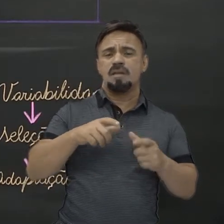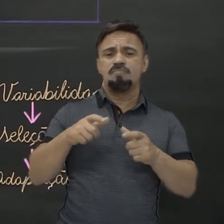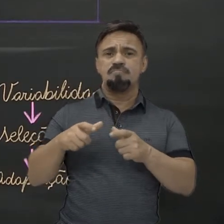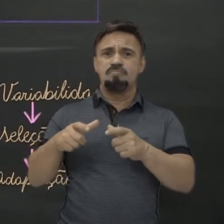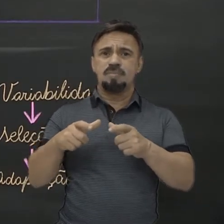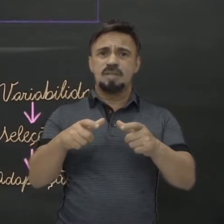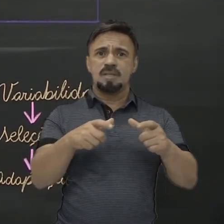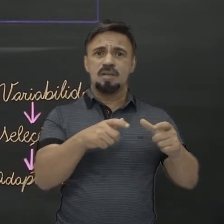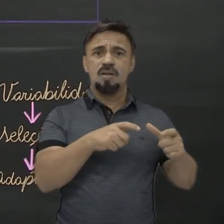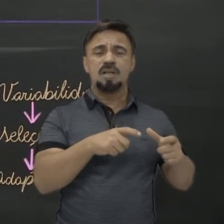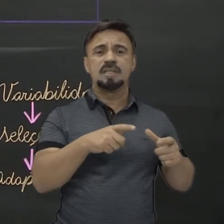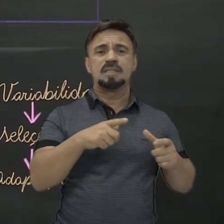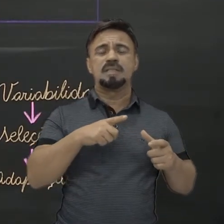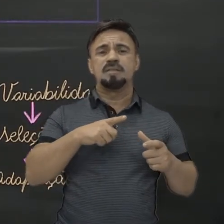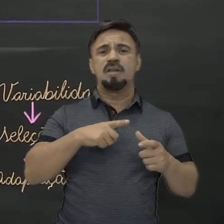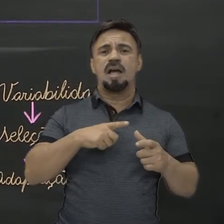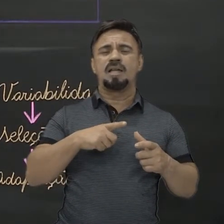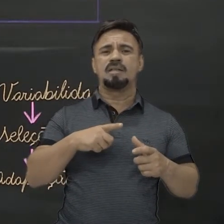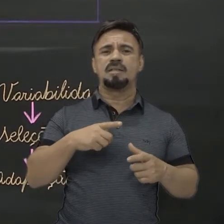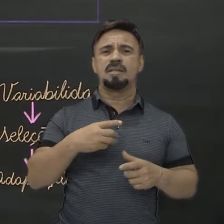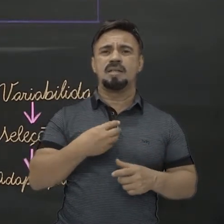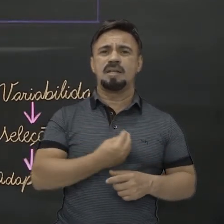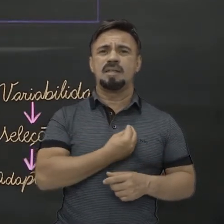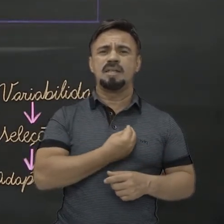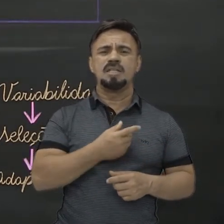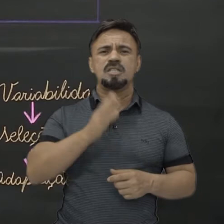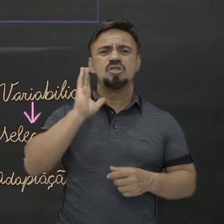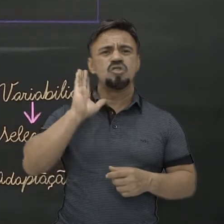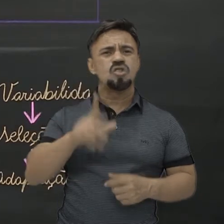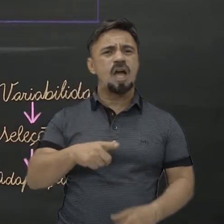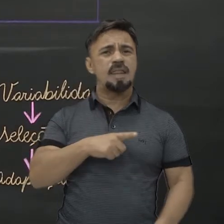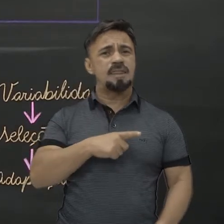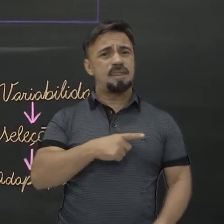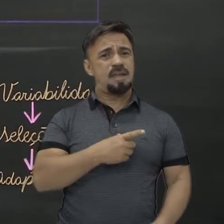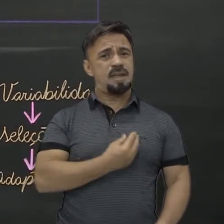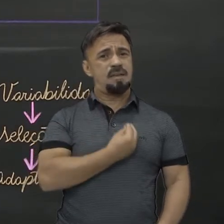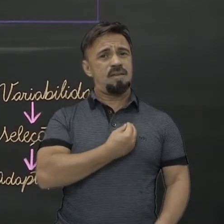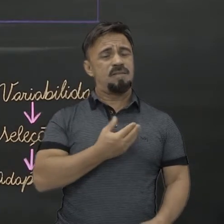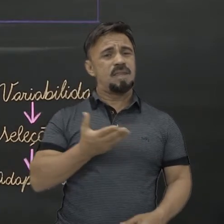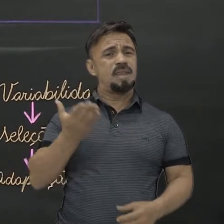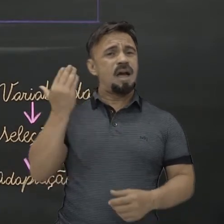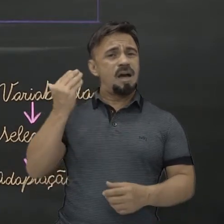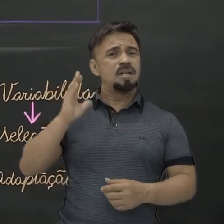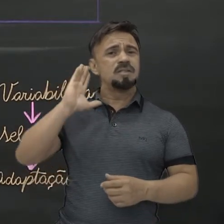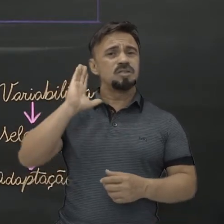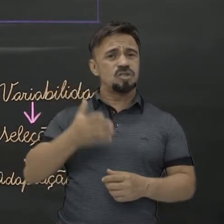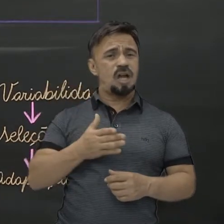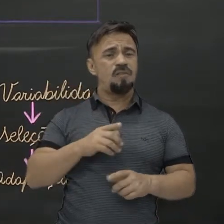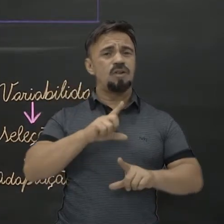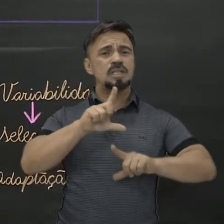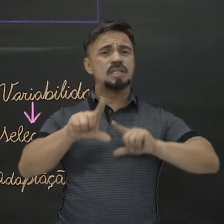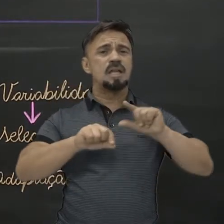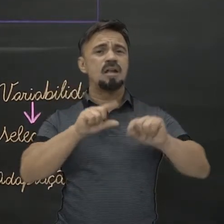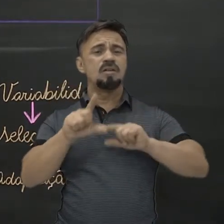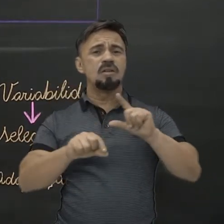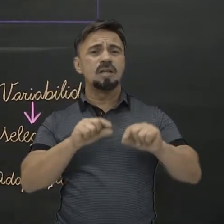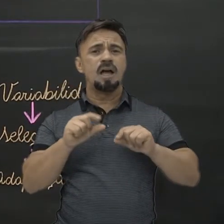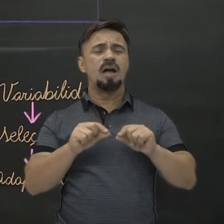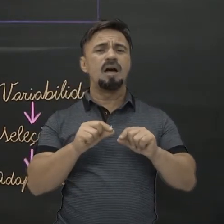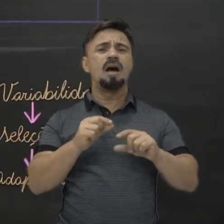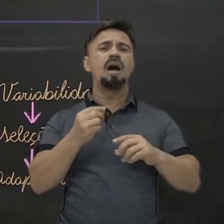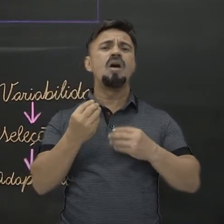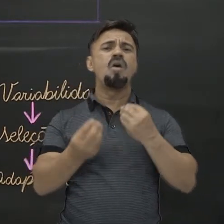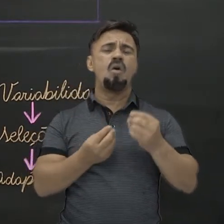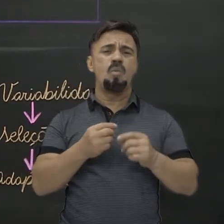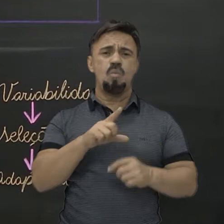variações pré-existentes. São variações que já estão aí e que elas foram selecionadas. A ideia da seleção não é justamente